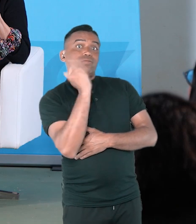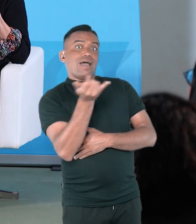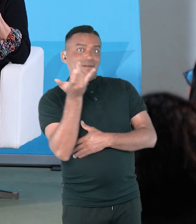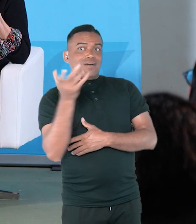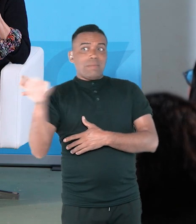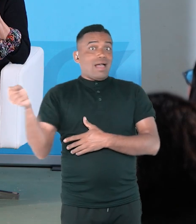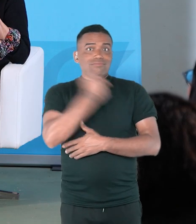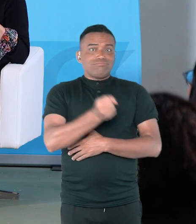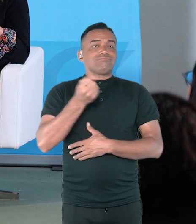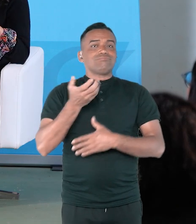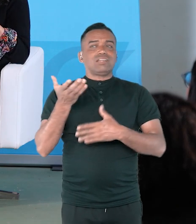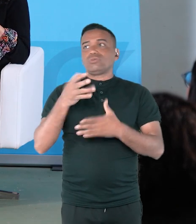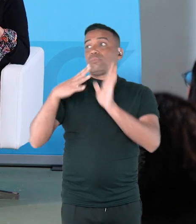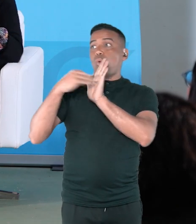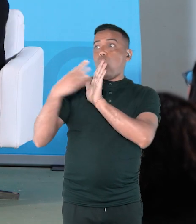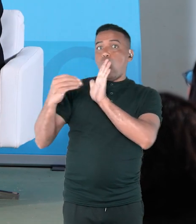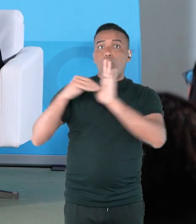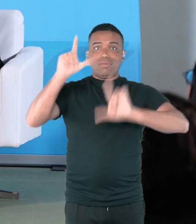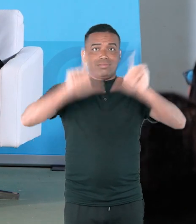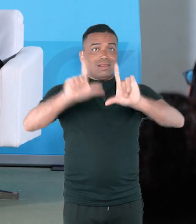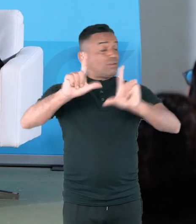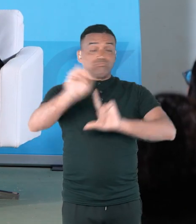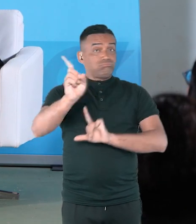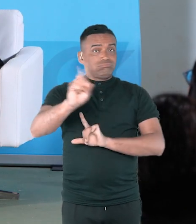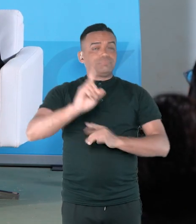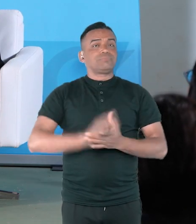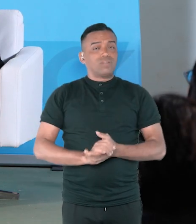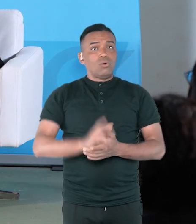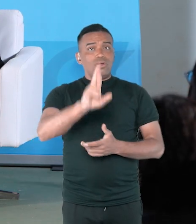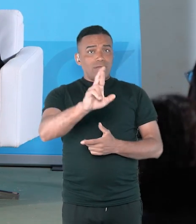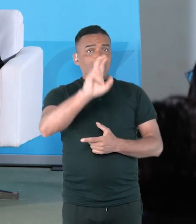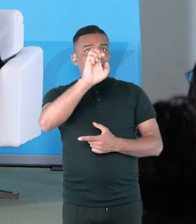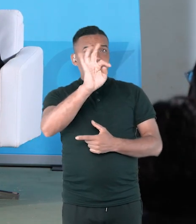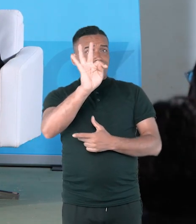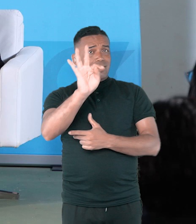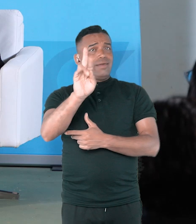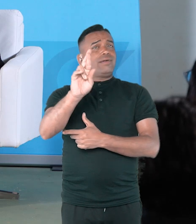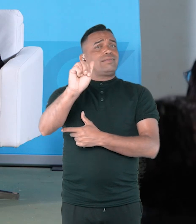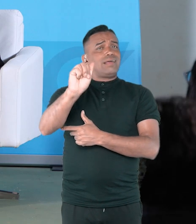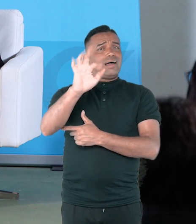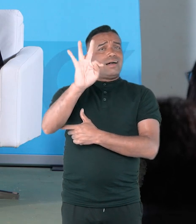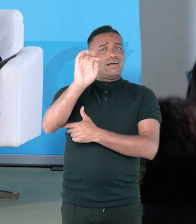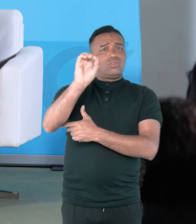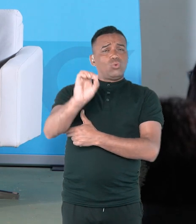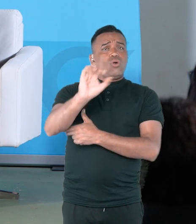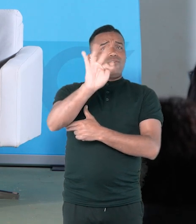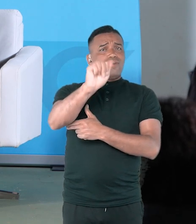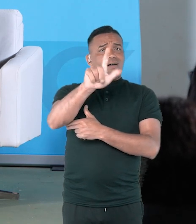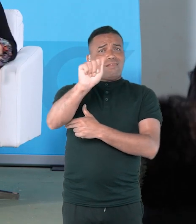as pessoas pensam que o retrato falado é uma cópia do que foi na televisão. Não é. Não, o retrato falado é engraçado, que fala